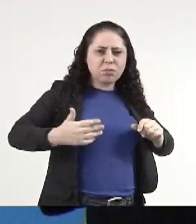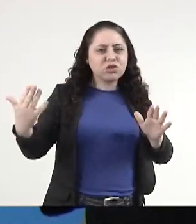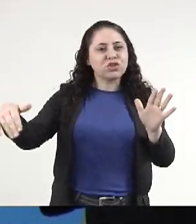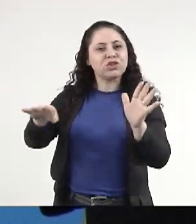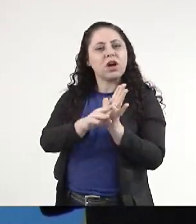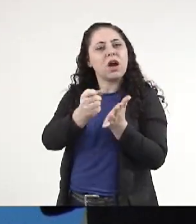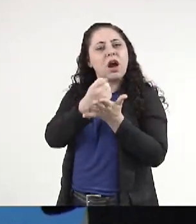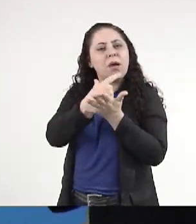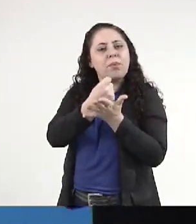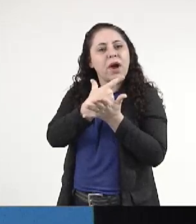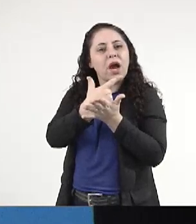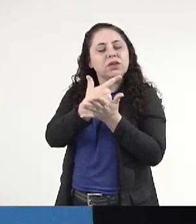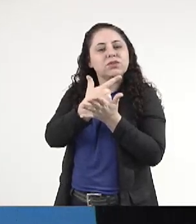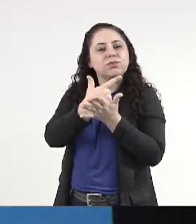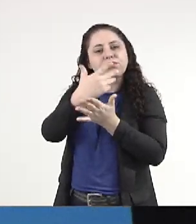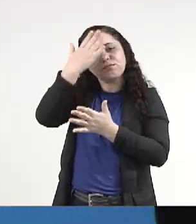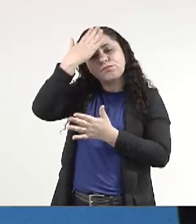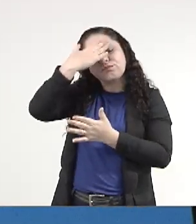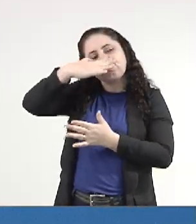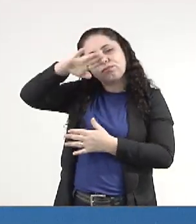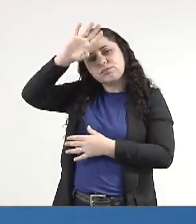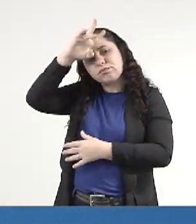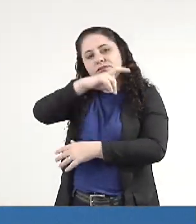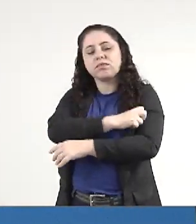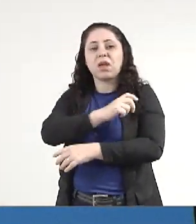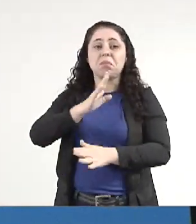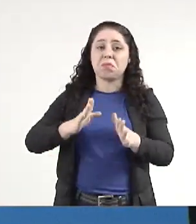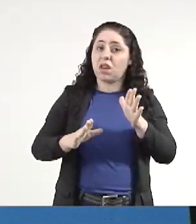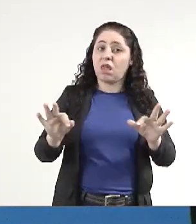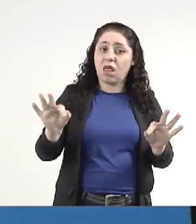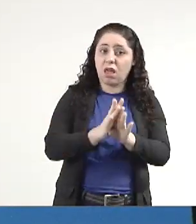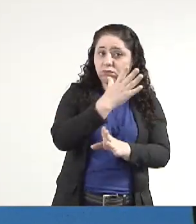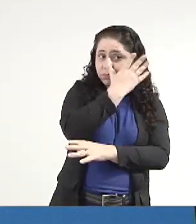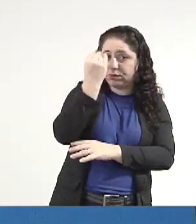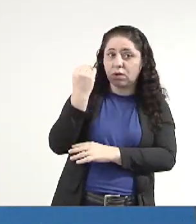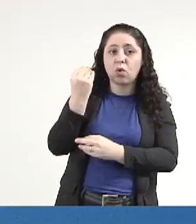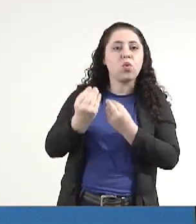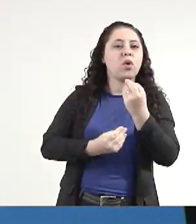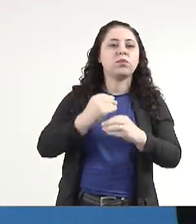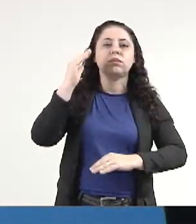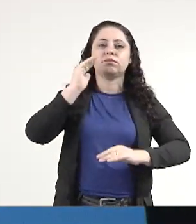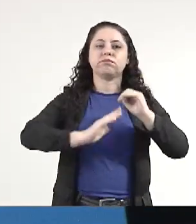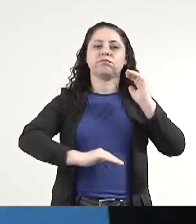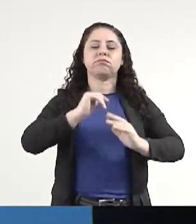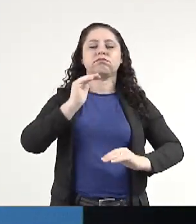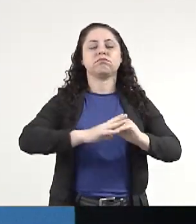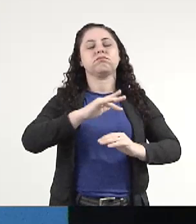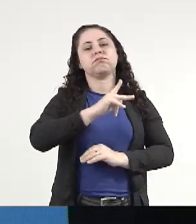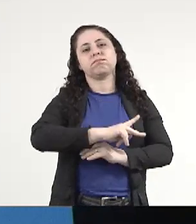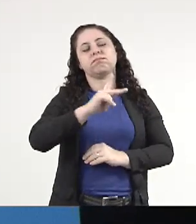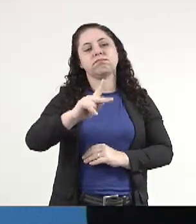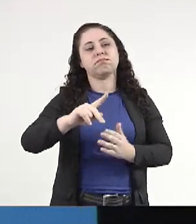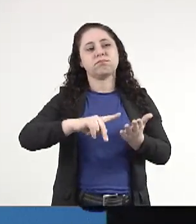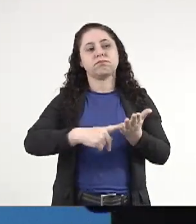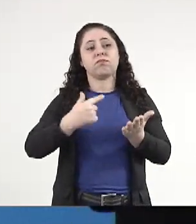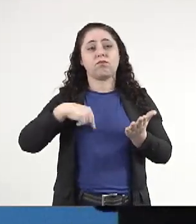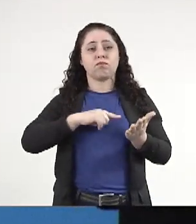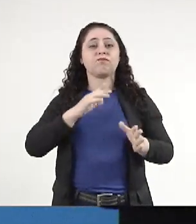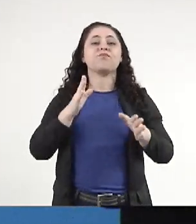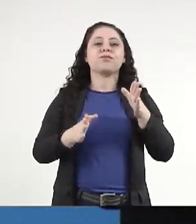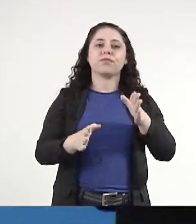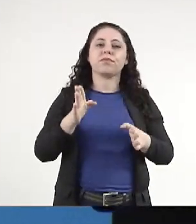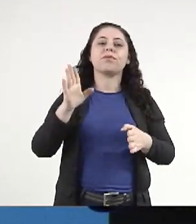remédio no posto. Fora desse período o povo é esquecido. Como professora, sindicalista, era nos